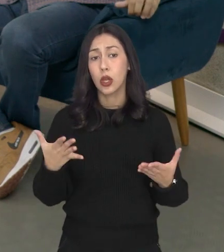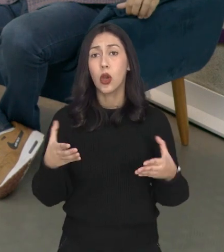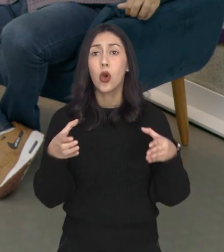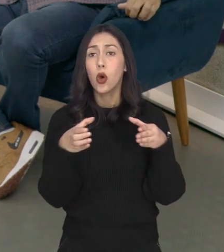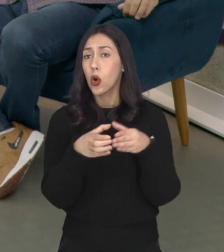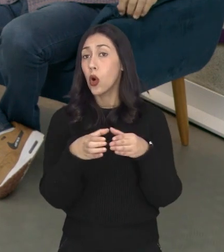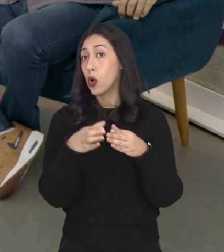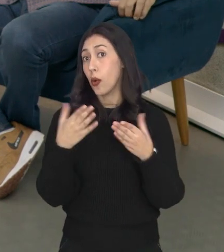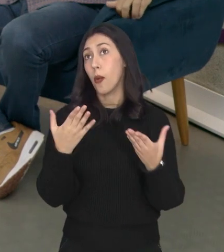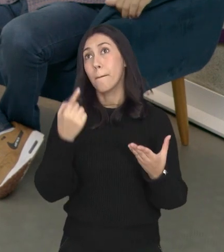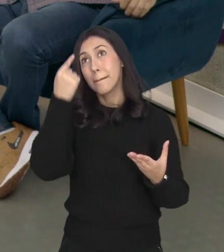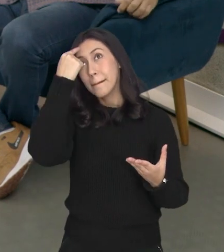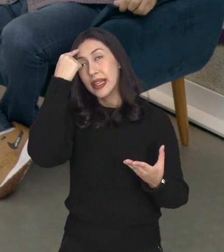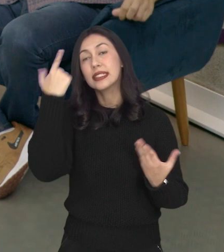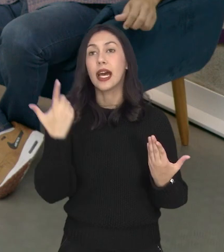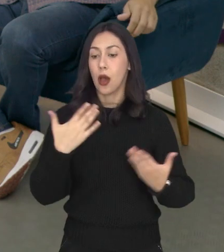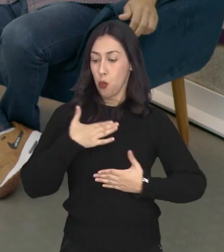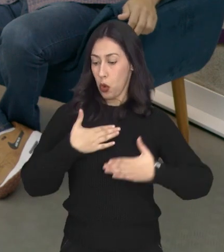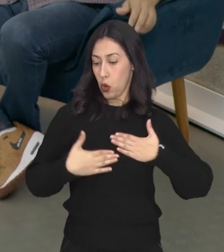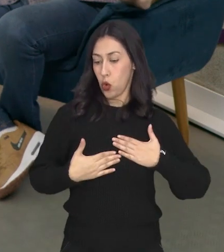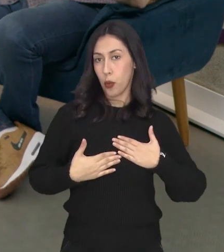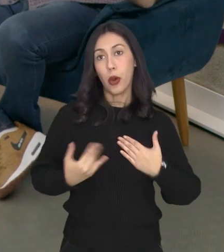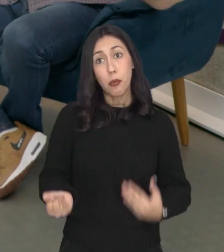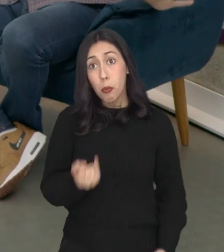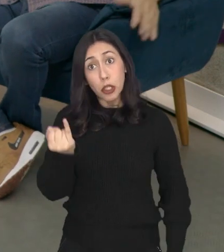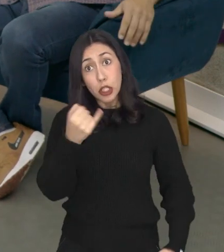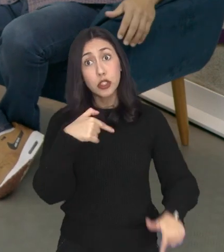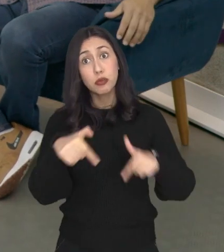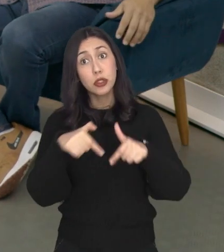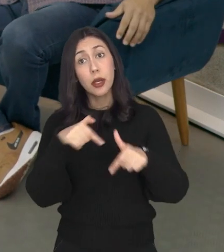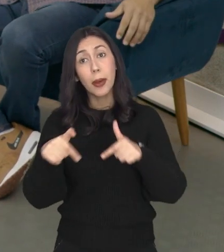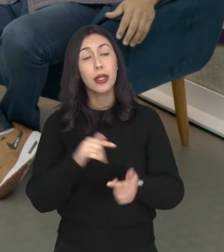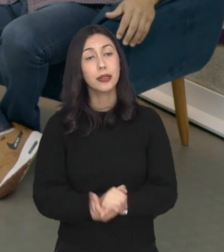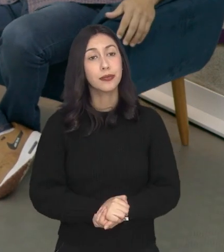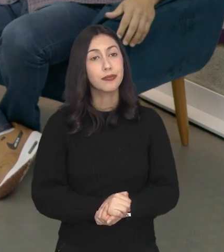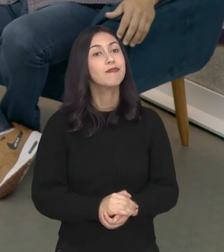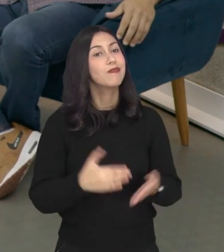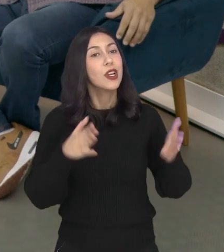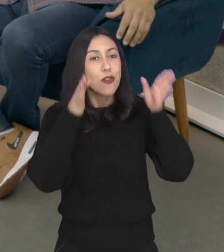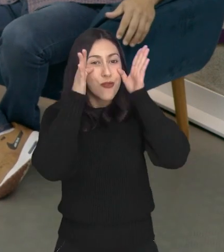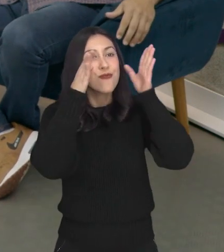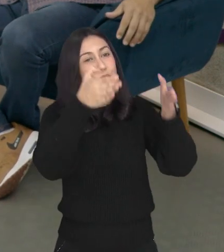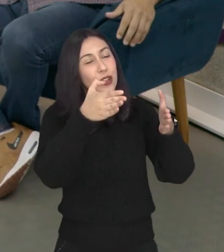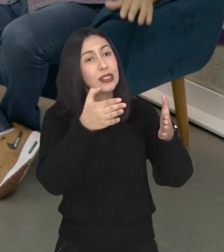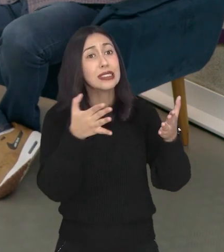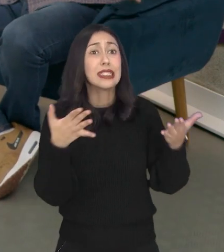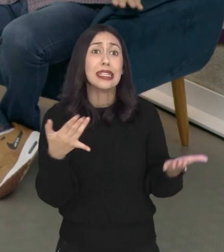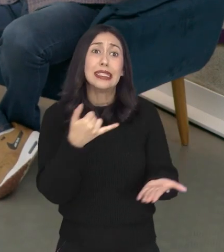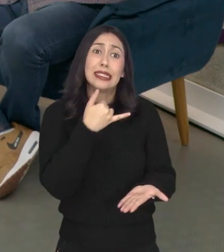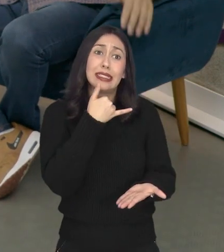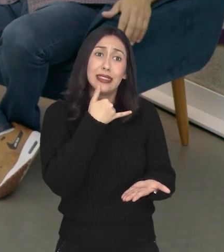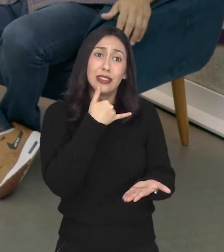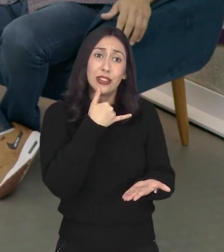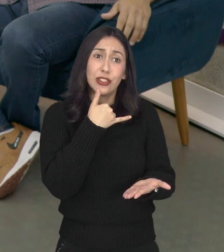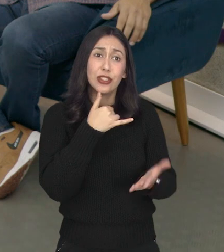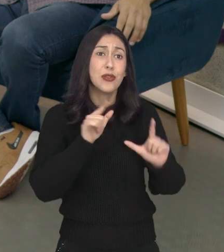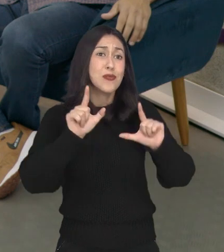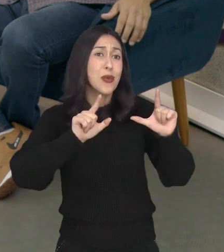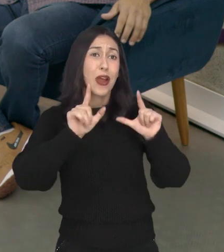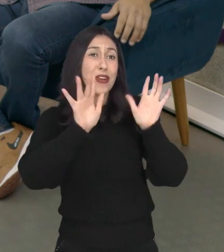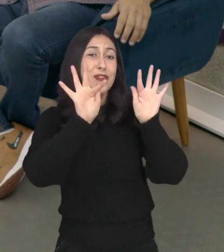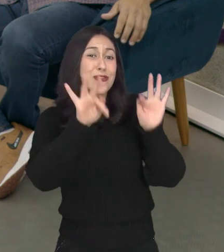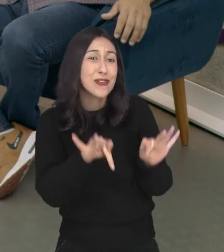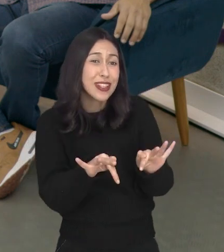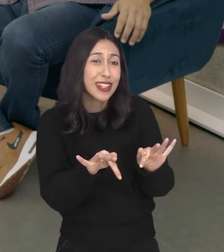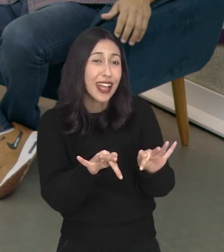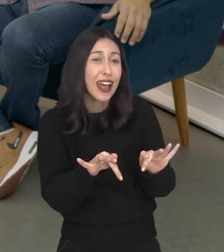carteira né? assinada, é o corpo deles. O corpo é ferramenta de trabalho, não tem espaço mais para então, isso no futebol. Ou seja, é foco, né? É foco. Gente, infelizmente a gente chegou